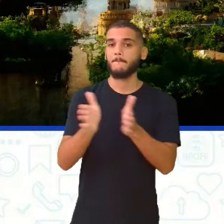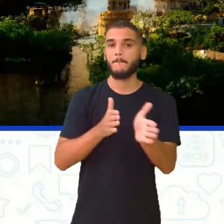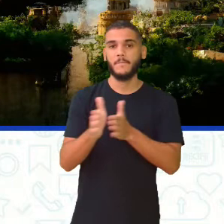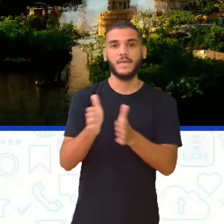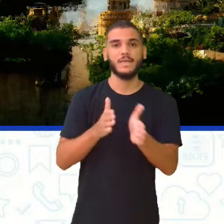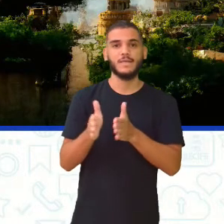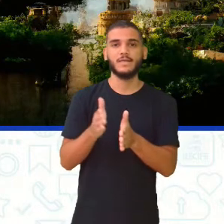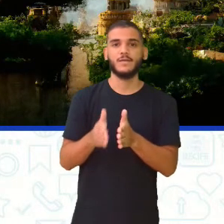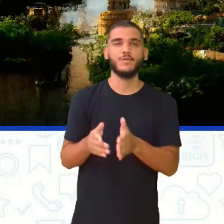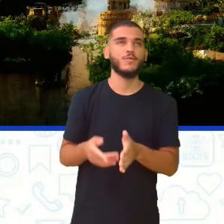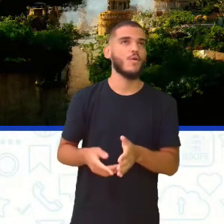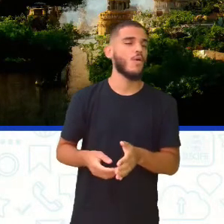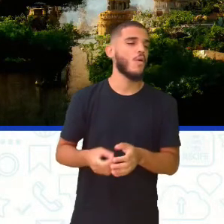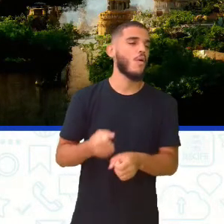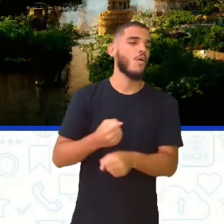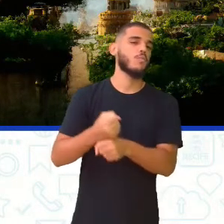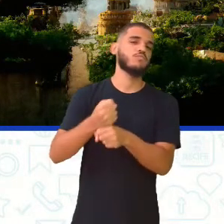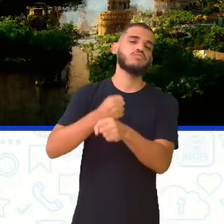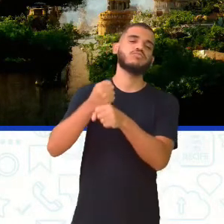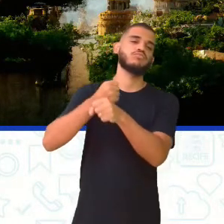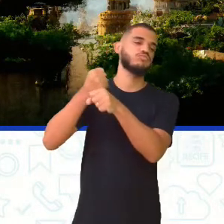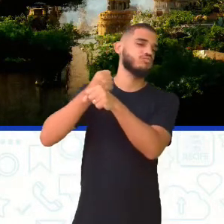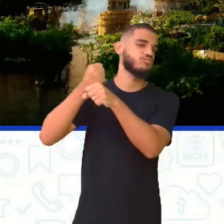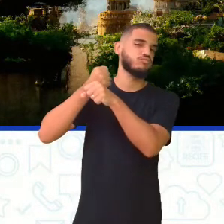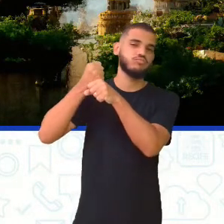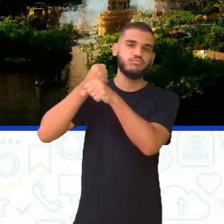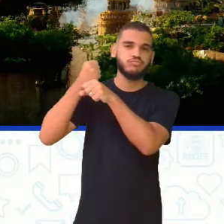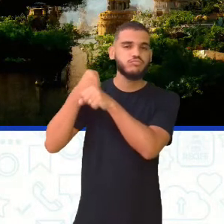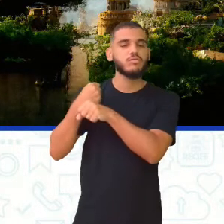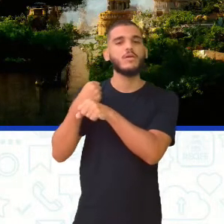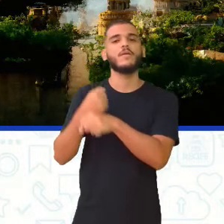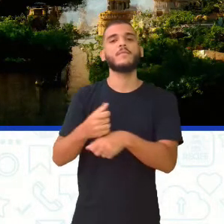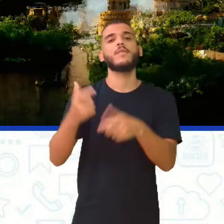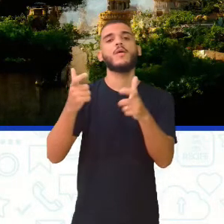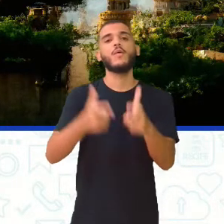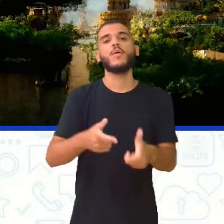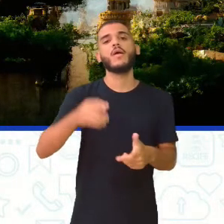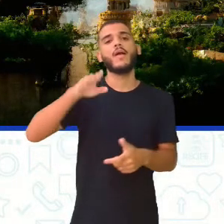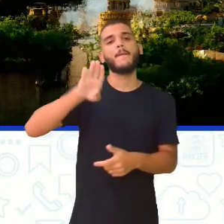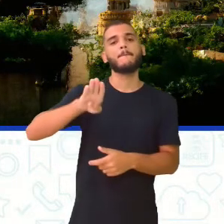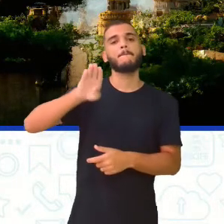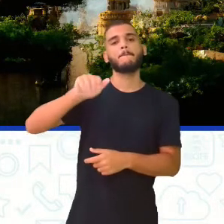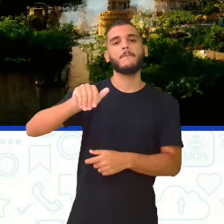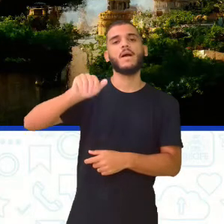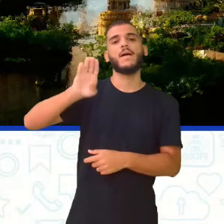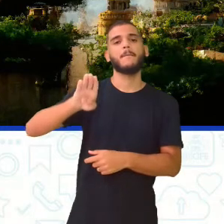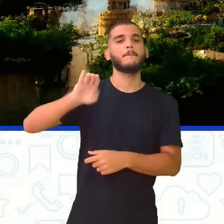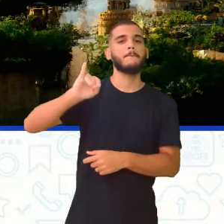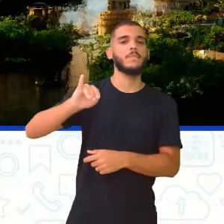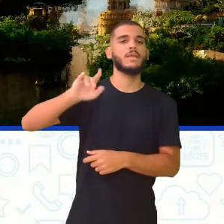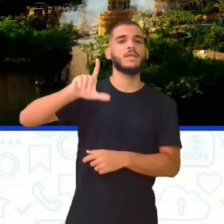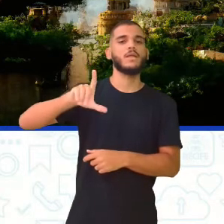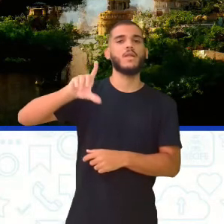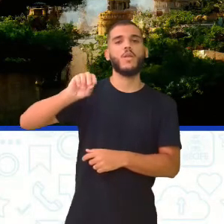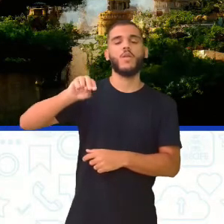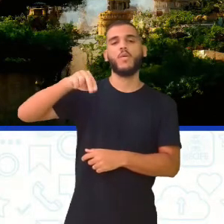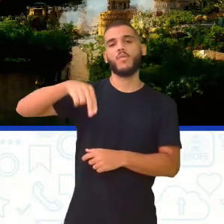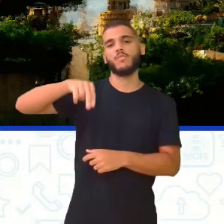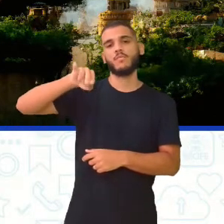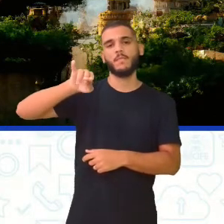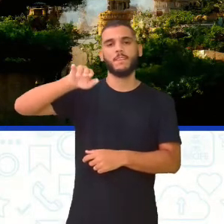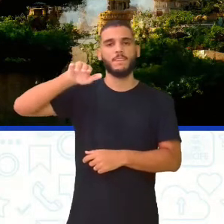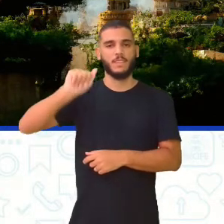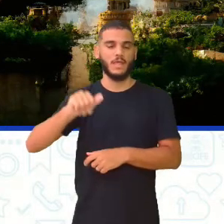babilônica, na produção de pães e bebidas por meio da utilização de leveduras no processo de fermentação